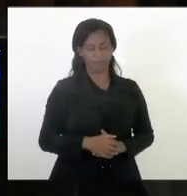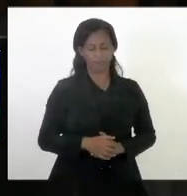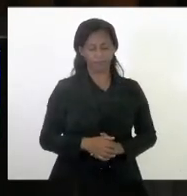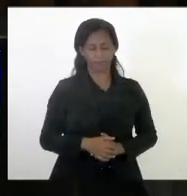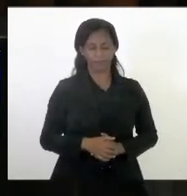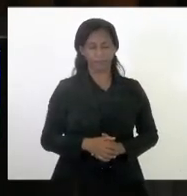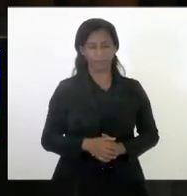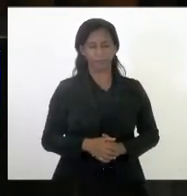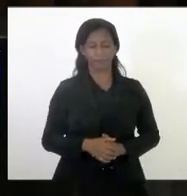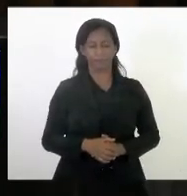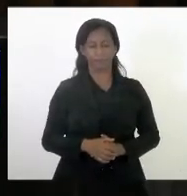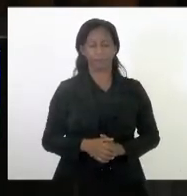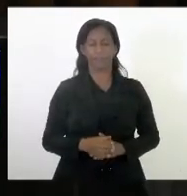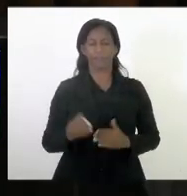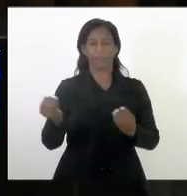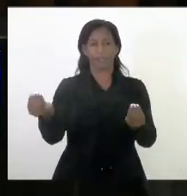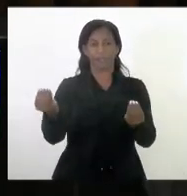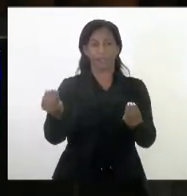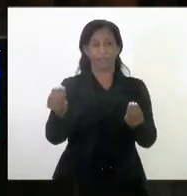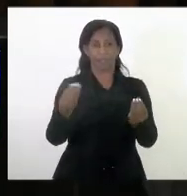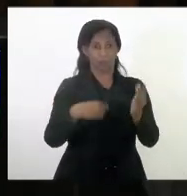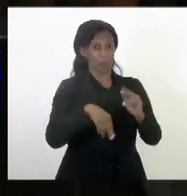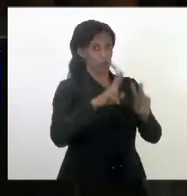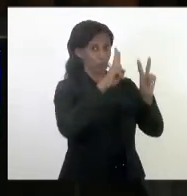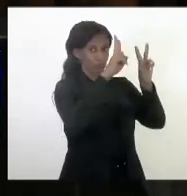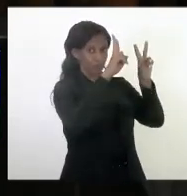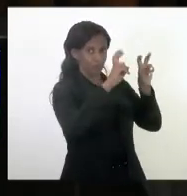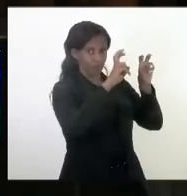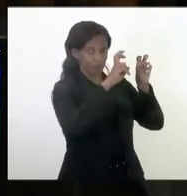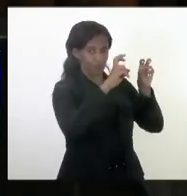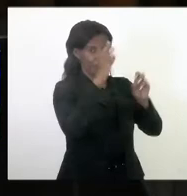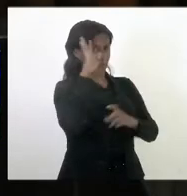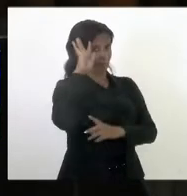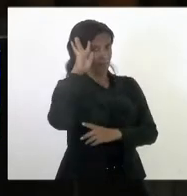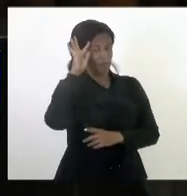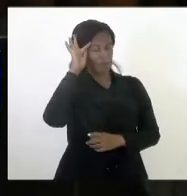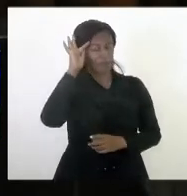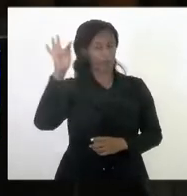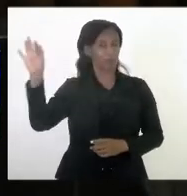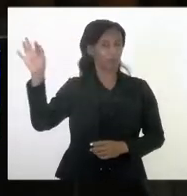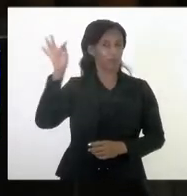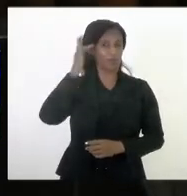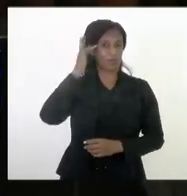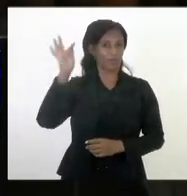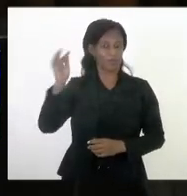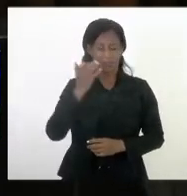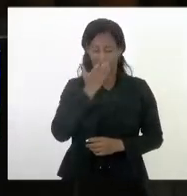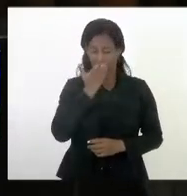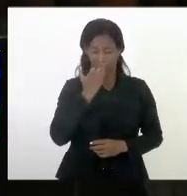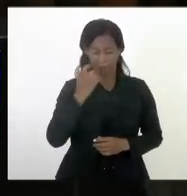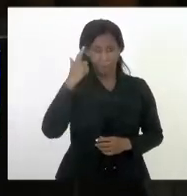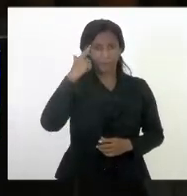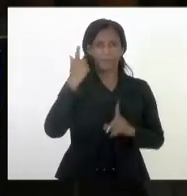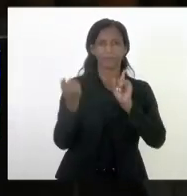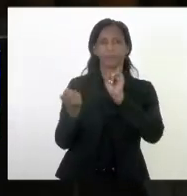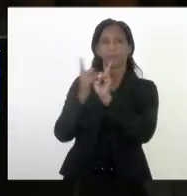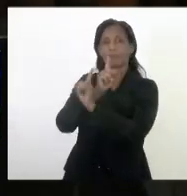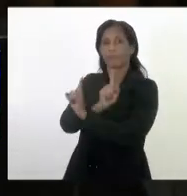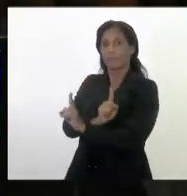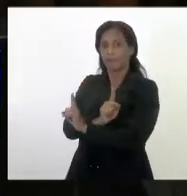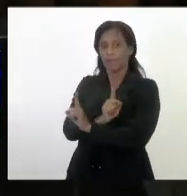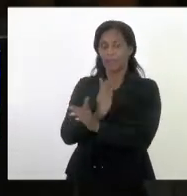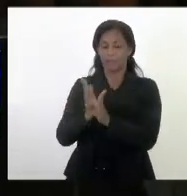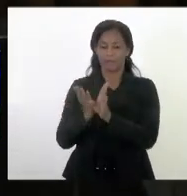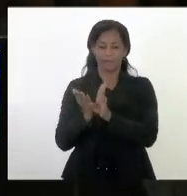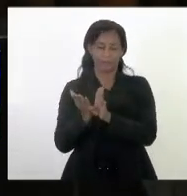Trazendo a filosofia de Milton Friedman, é óbvio que eu não sou o contrário à devolução de uma parte do